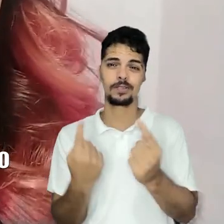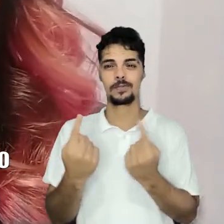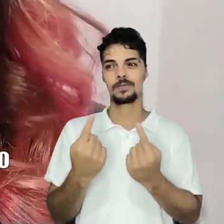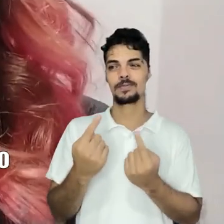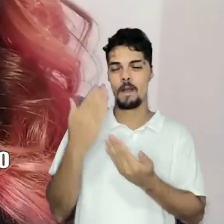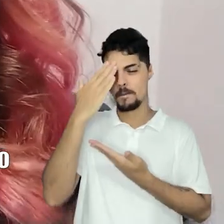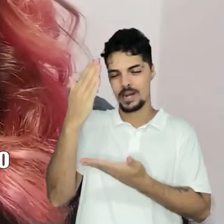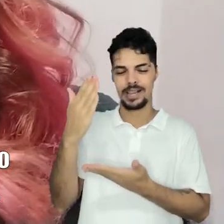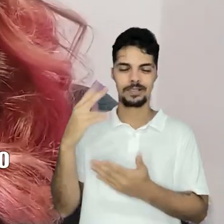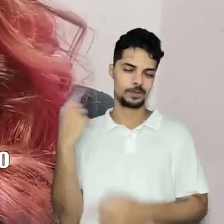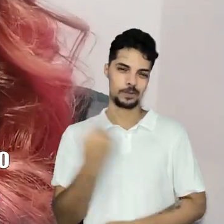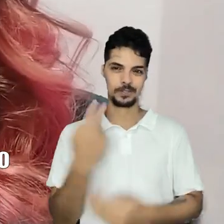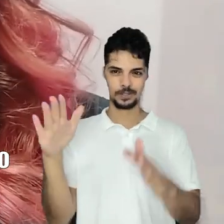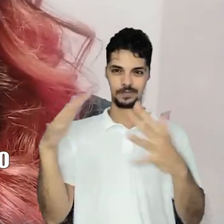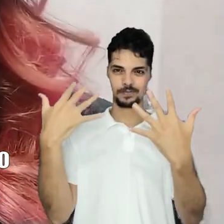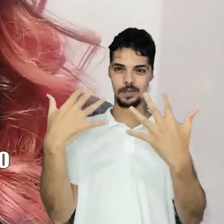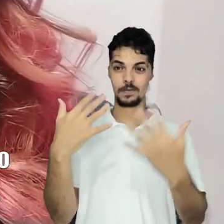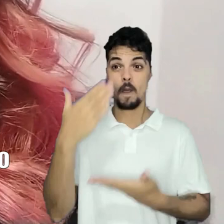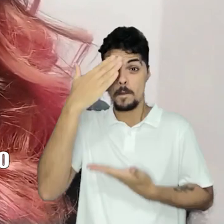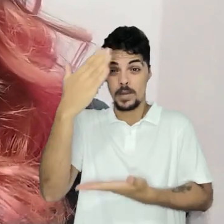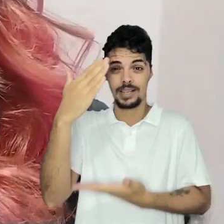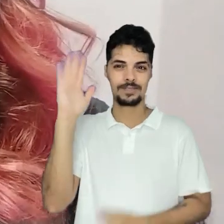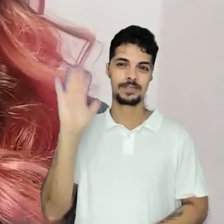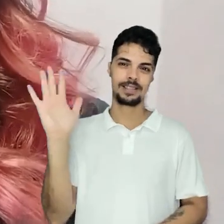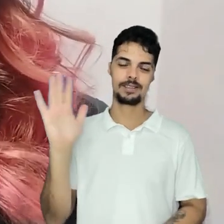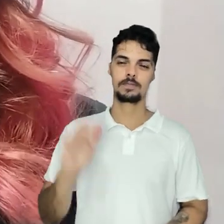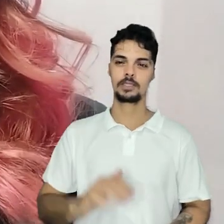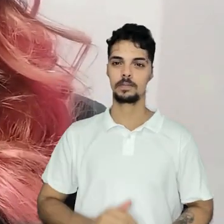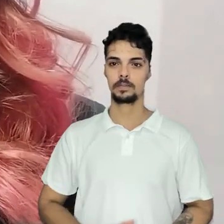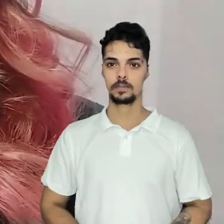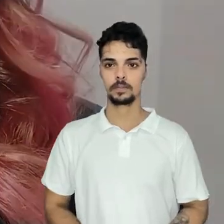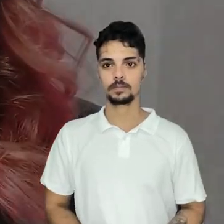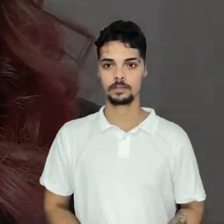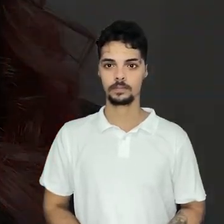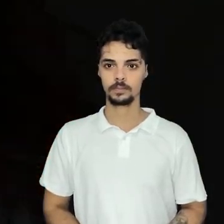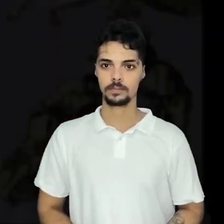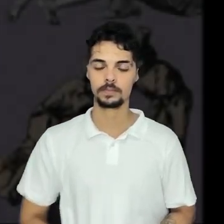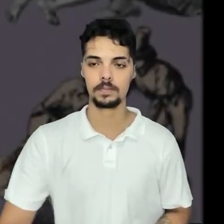todos que ouviram e ao Portal do Bicentenário pela oportunidade. Até a próxima!